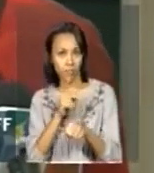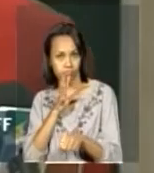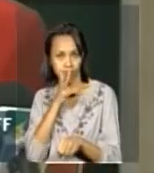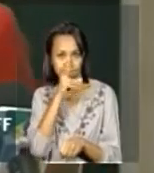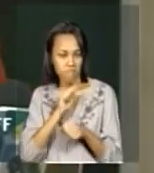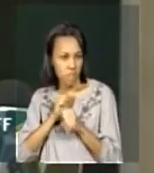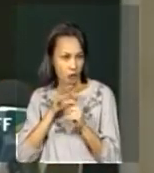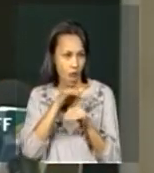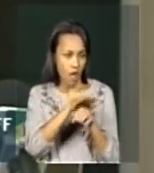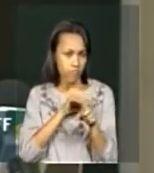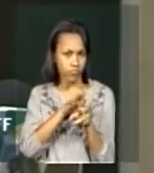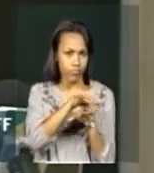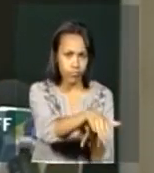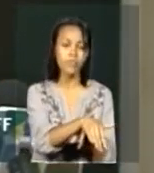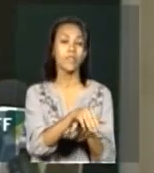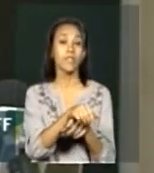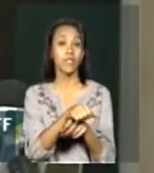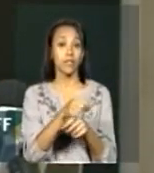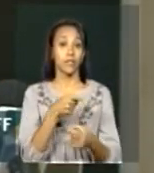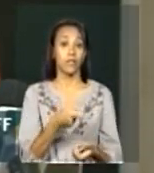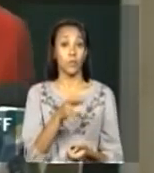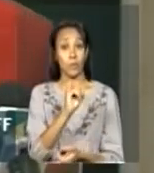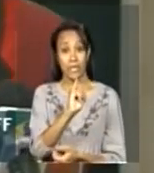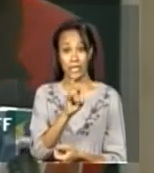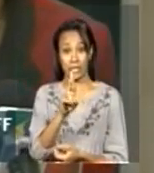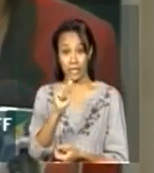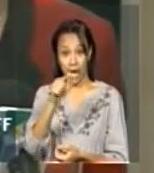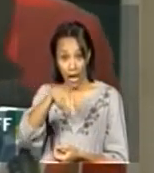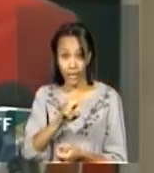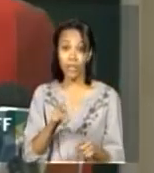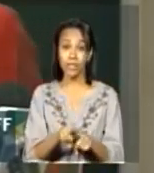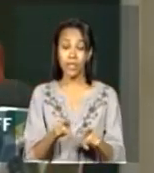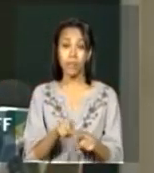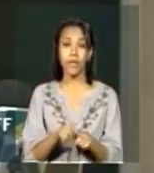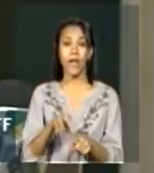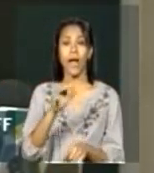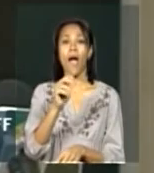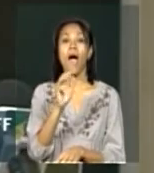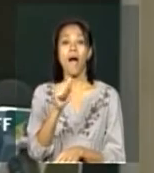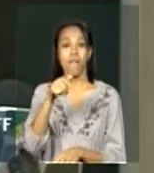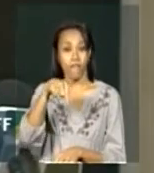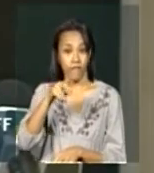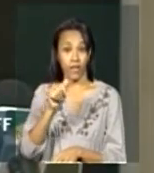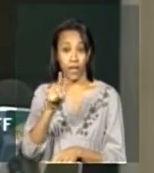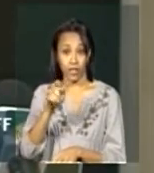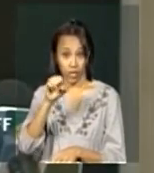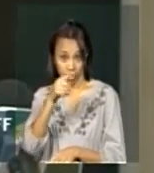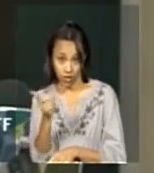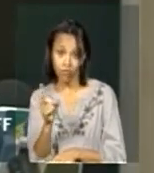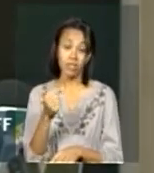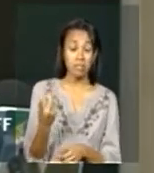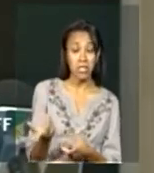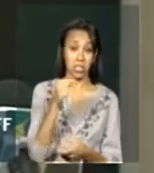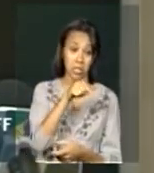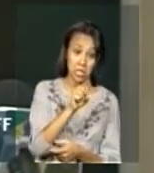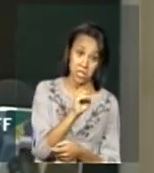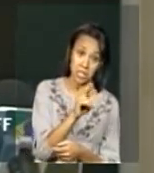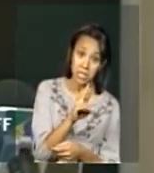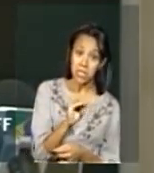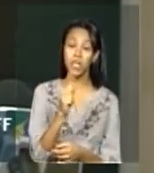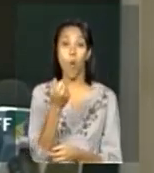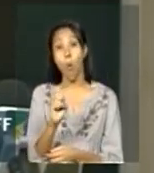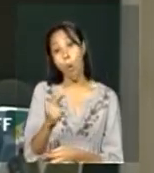e e do, aliás, a invasão do Iraque e do Afeganistão, resolvam qualquer problema, seja na Síria, seja no Irã, seja